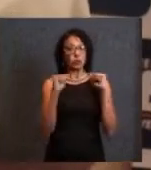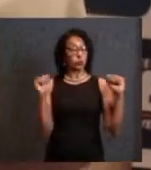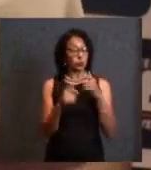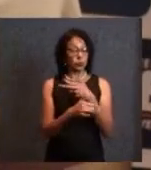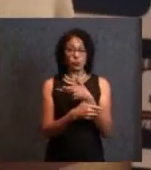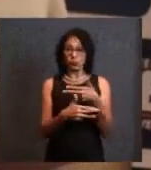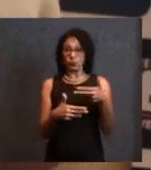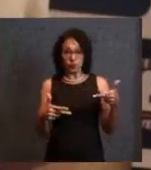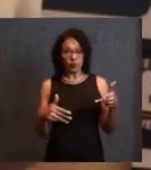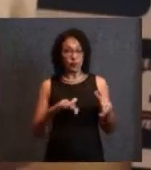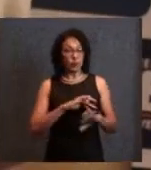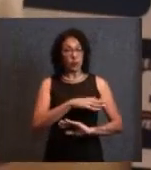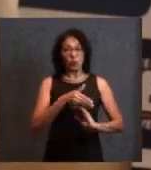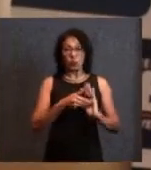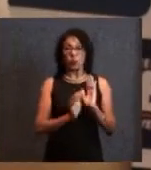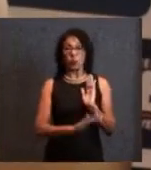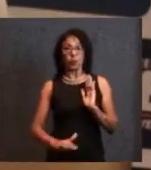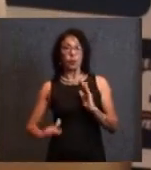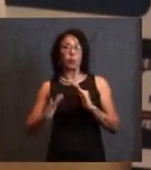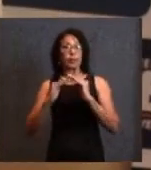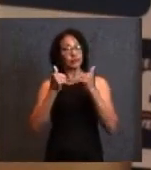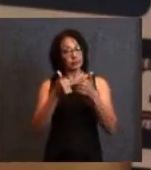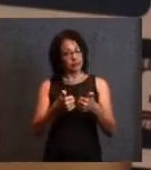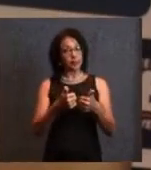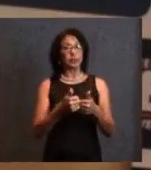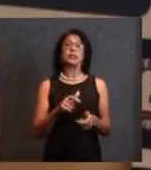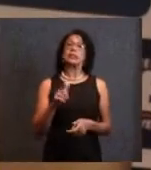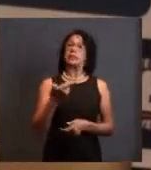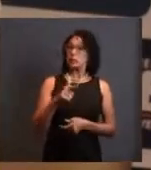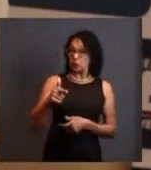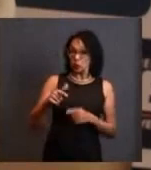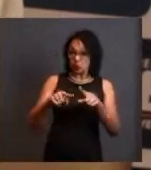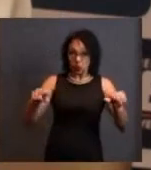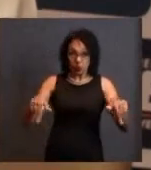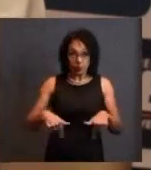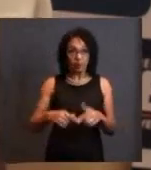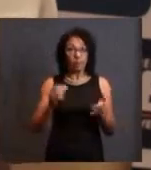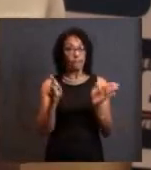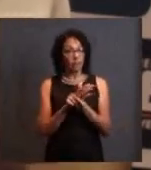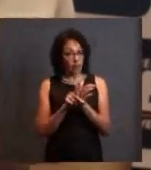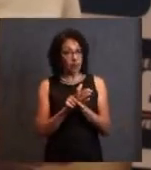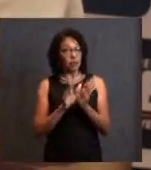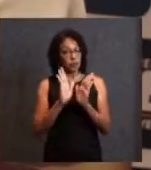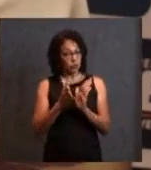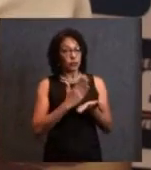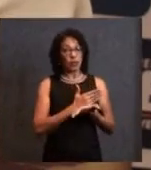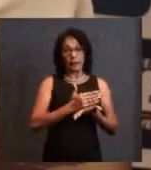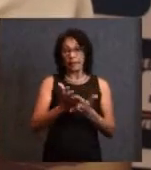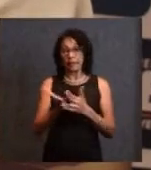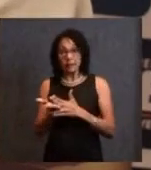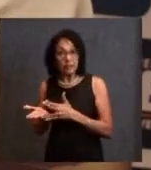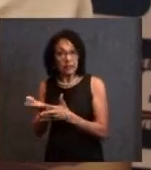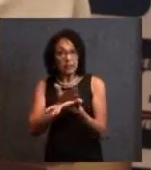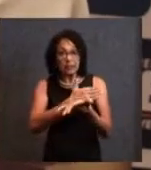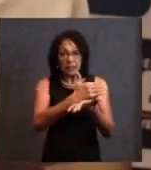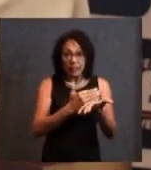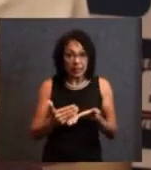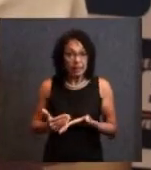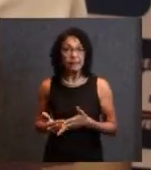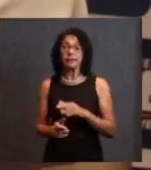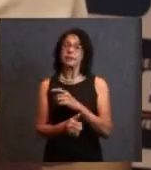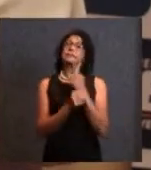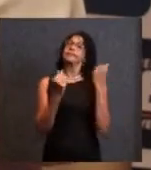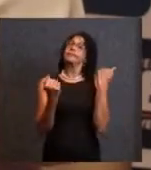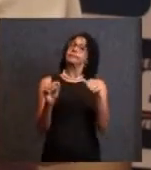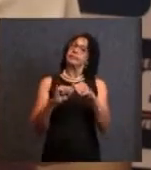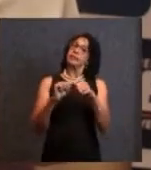para fundamental, nas escolas que têm quadra. E nas escolas que não têm quadra, nós separamos alguns materiais de prática desportiva